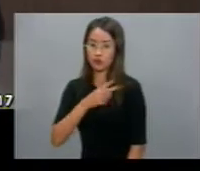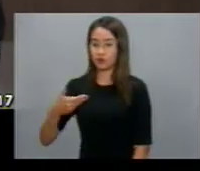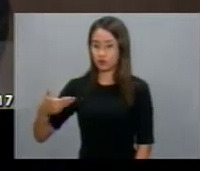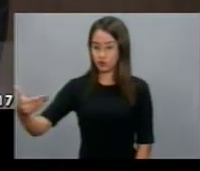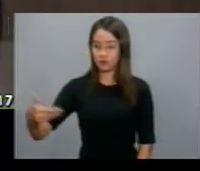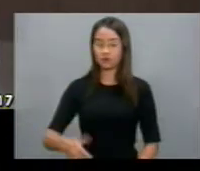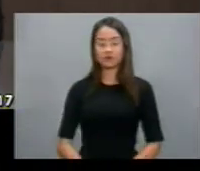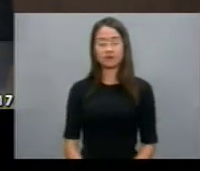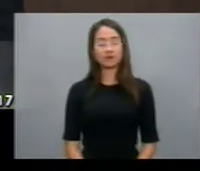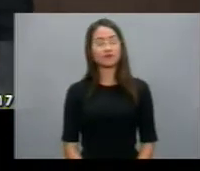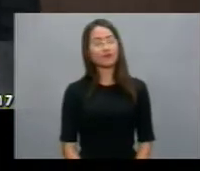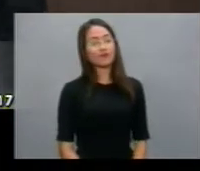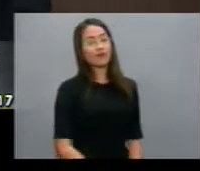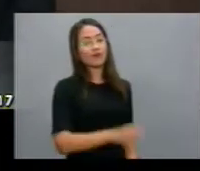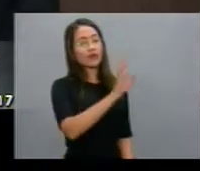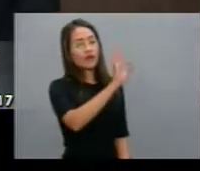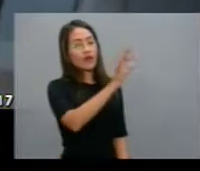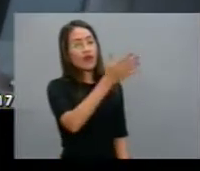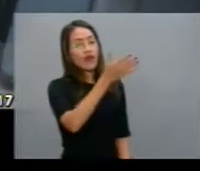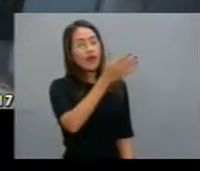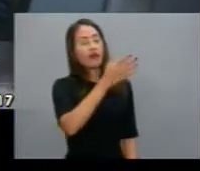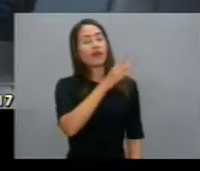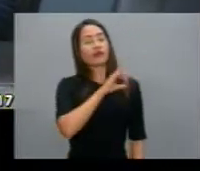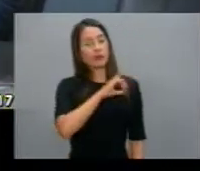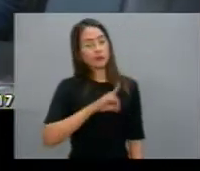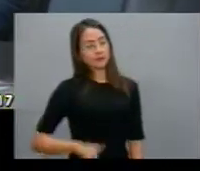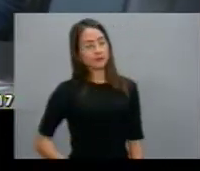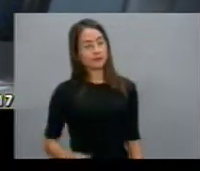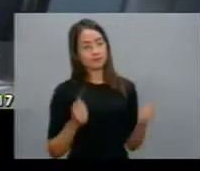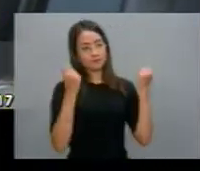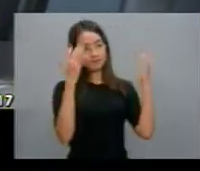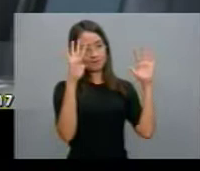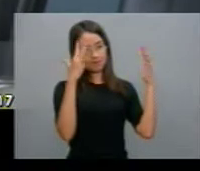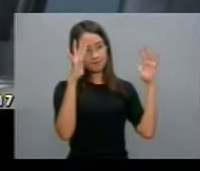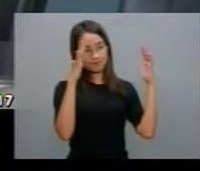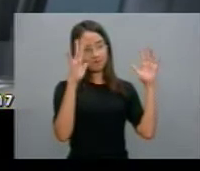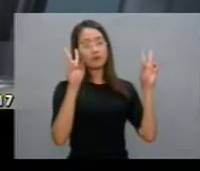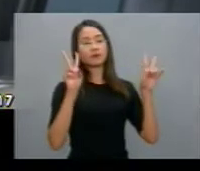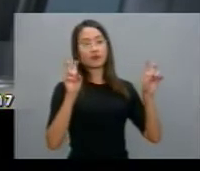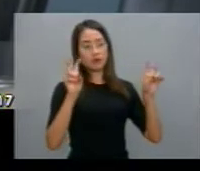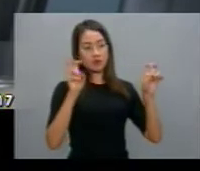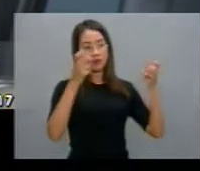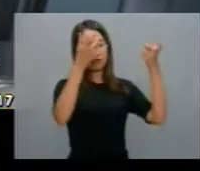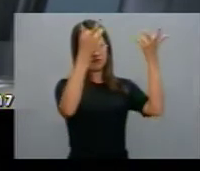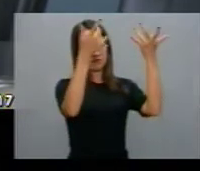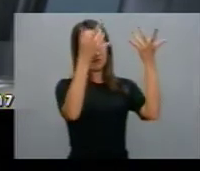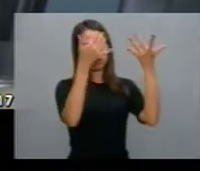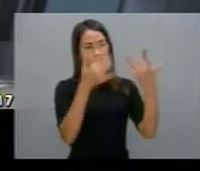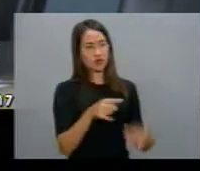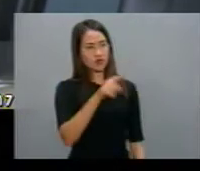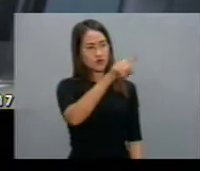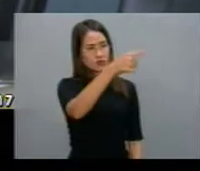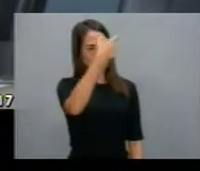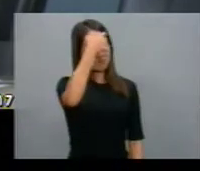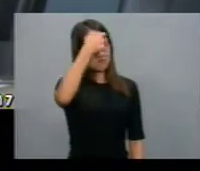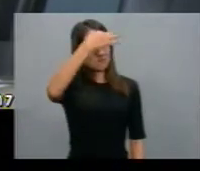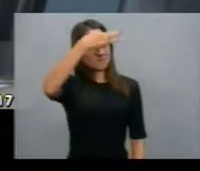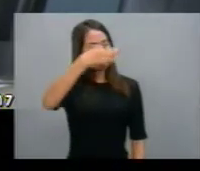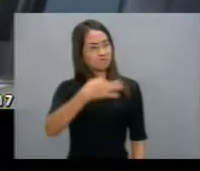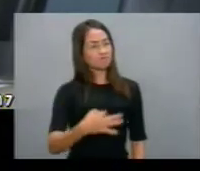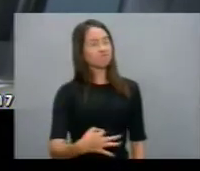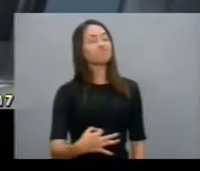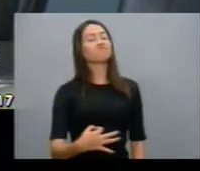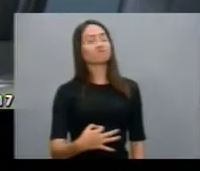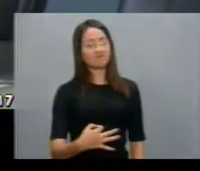parte. Deputado Renato Rosendo, primeiro lhe parabenizar pela coerência da fala, pela maneira